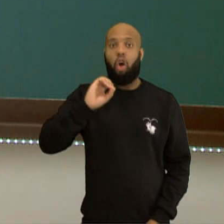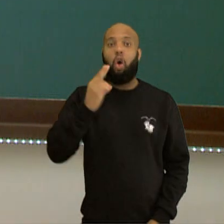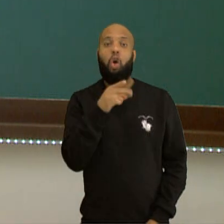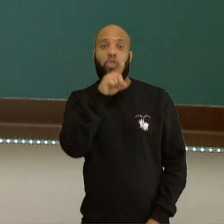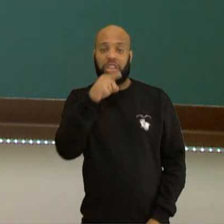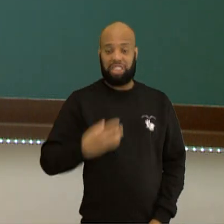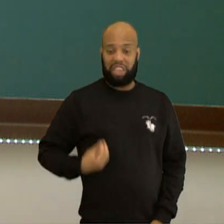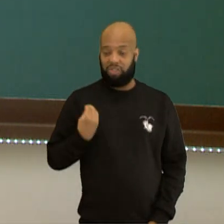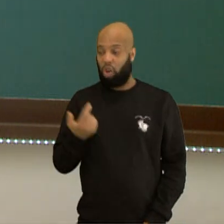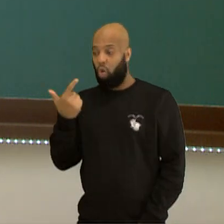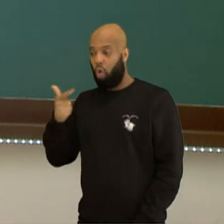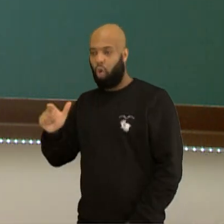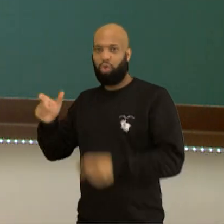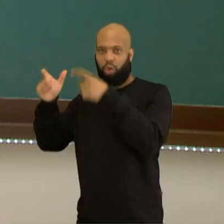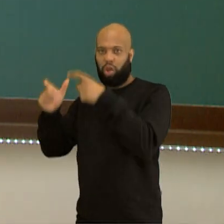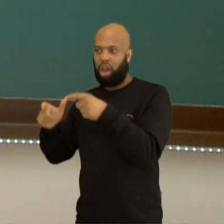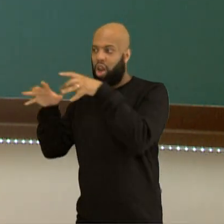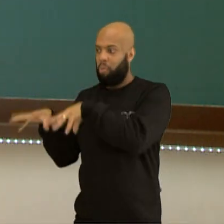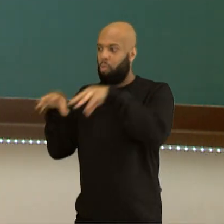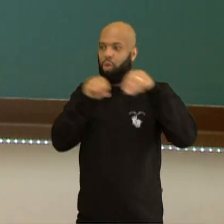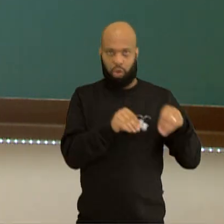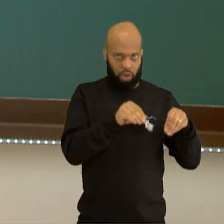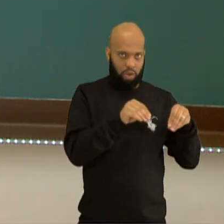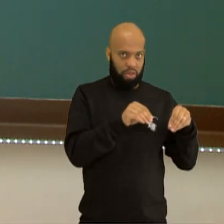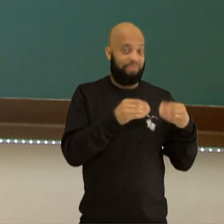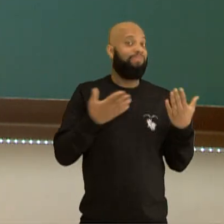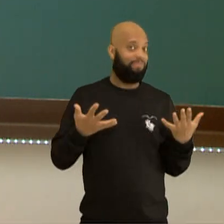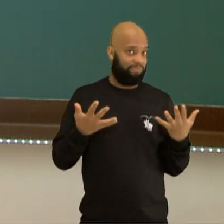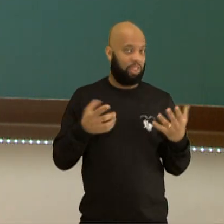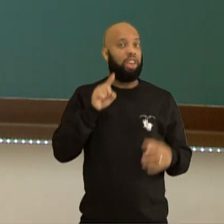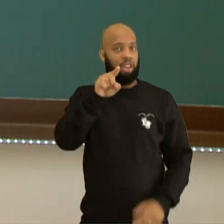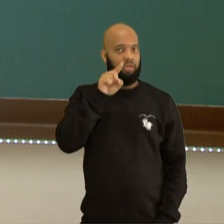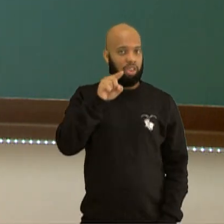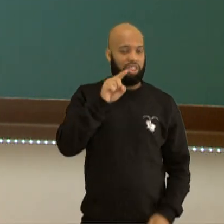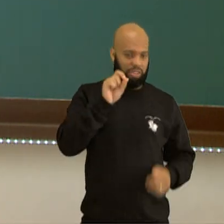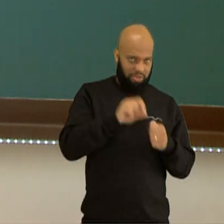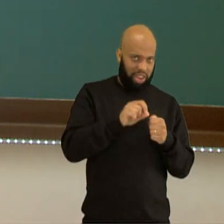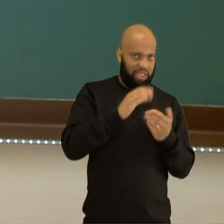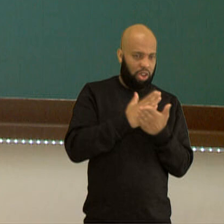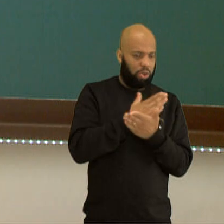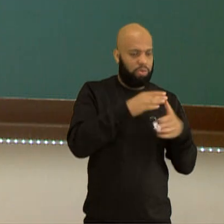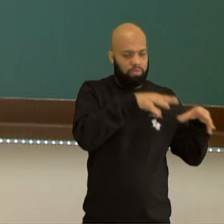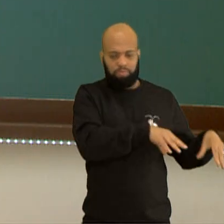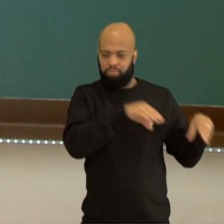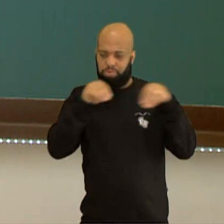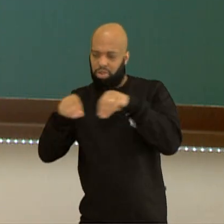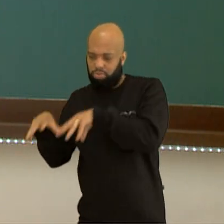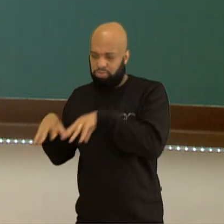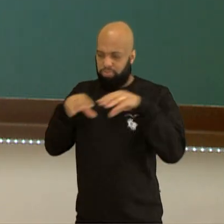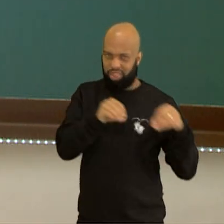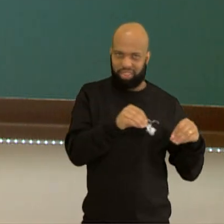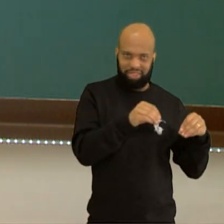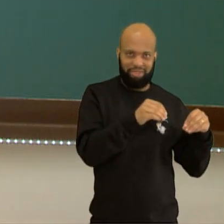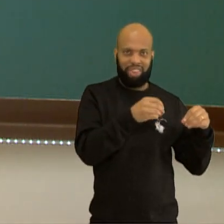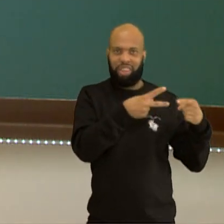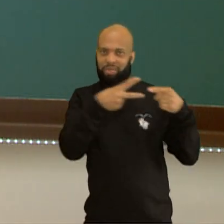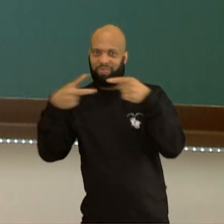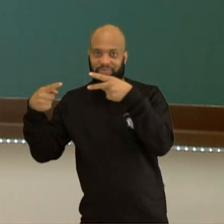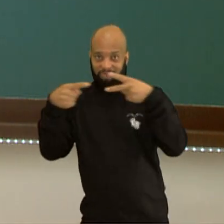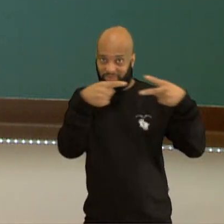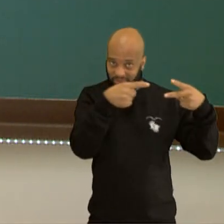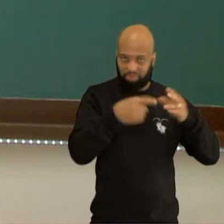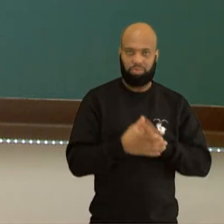outro estado, morar no local onde você está morando hoje? Será que você realizou algum movimento migratório, ou a tua família, ou